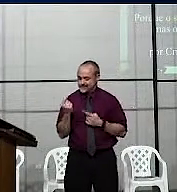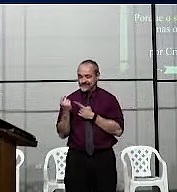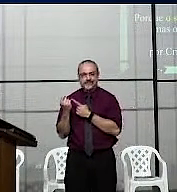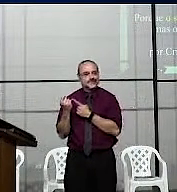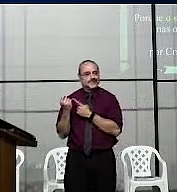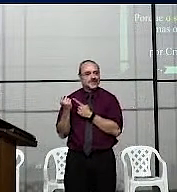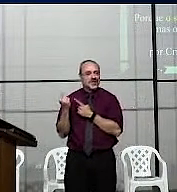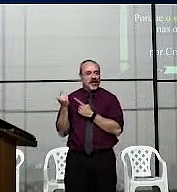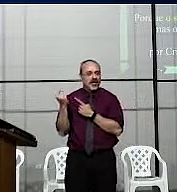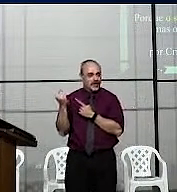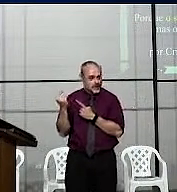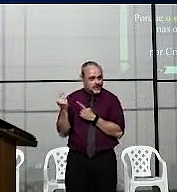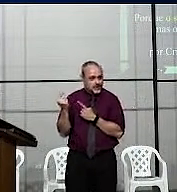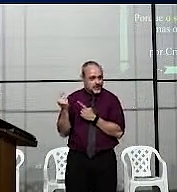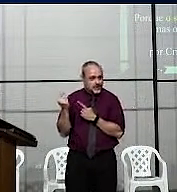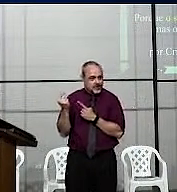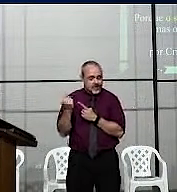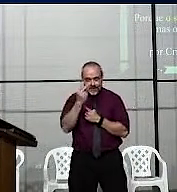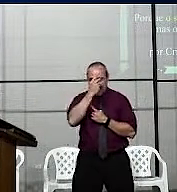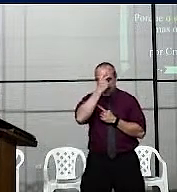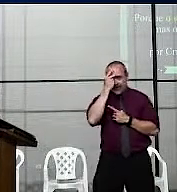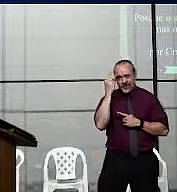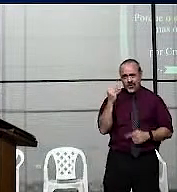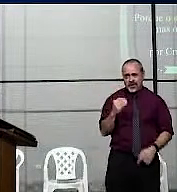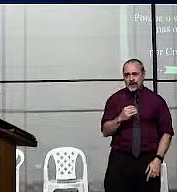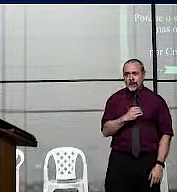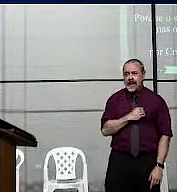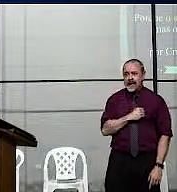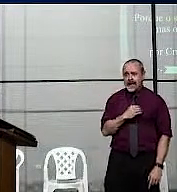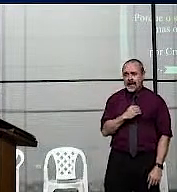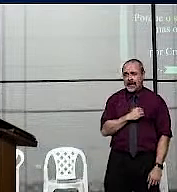merece dinheiro. A pessoa que peca